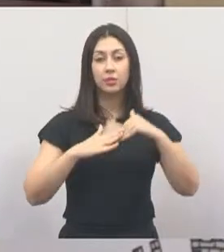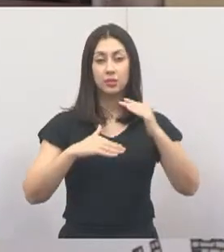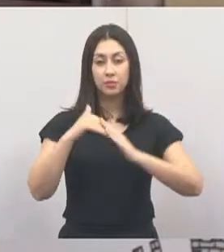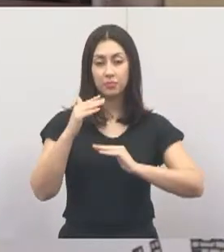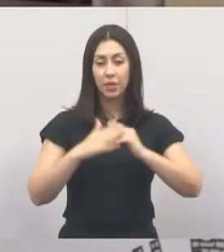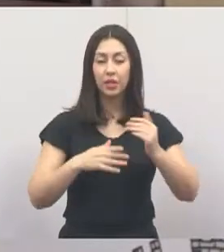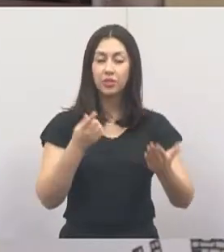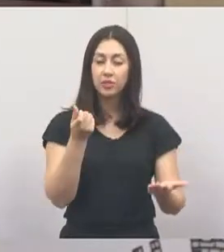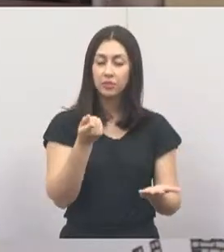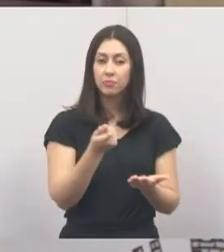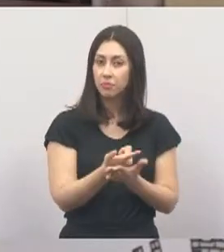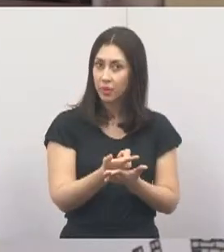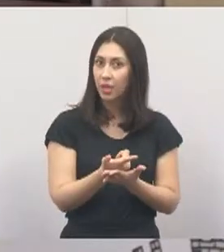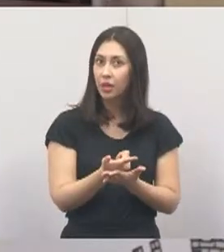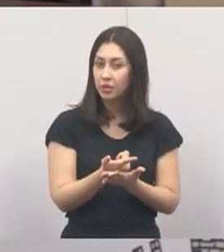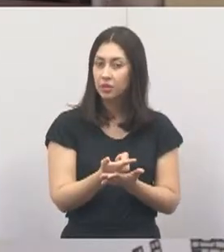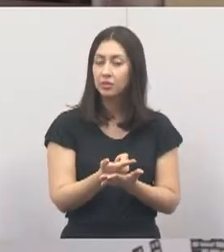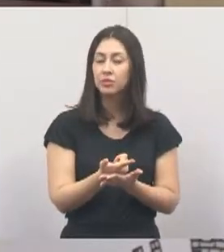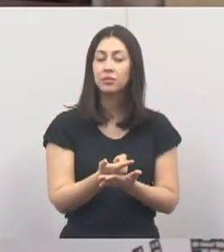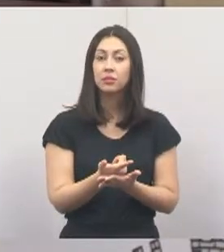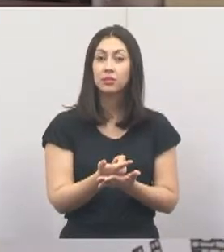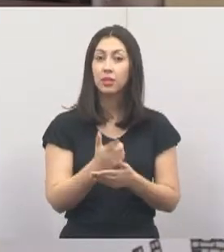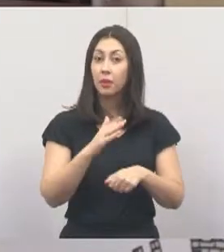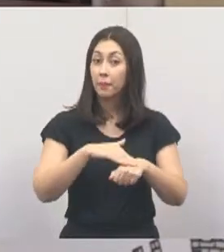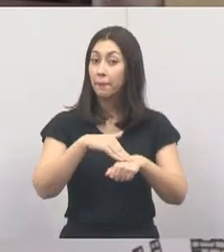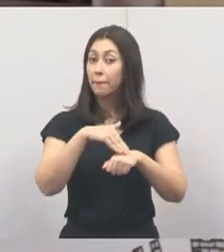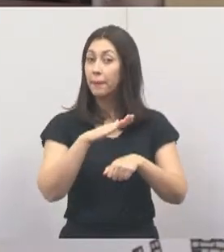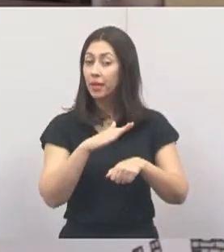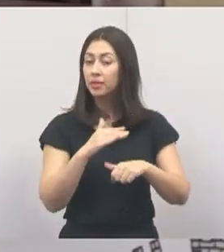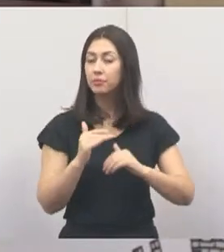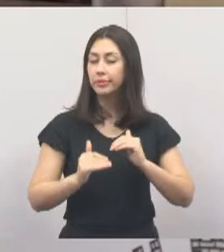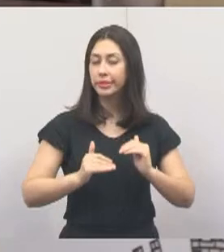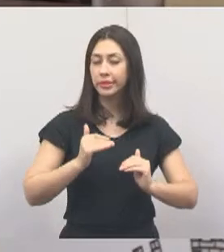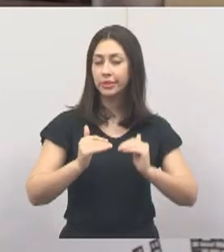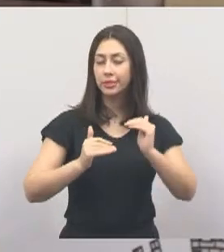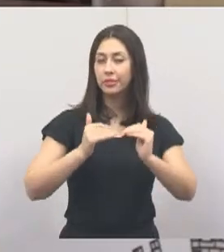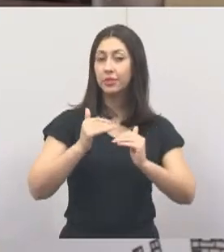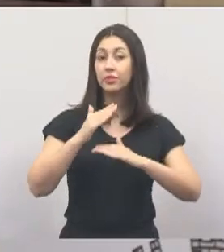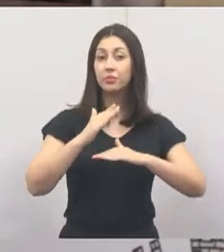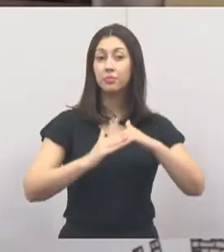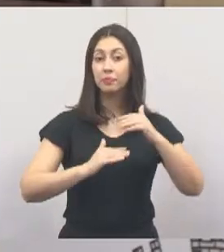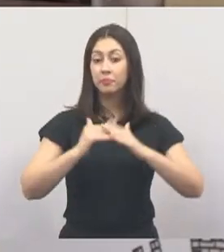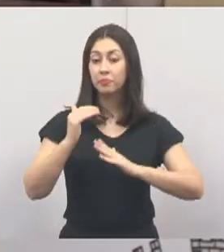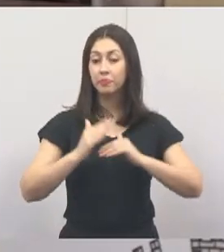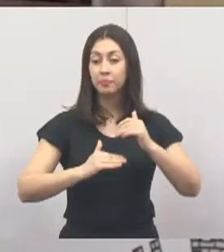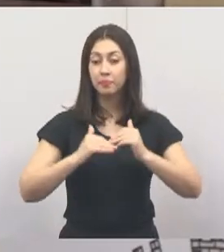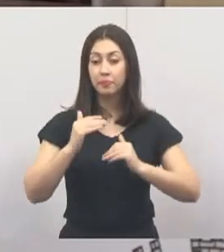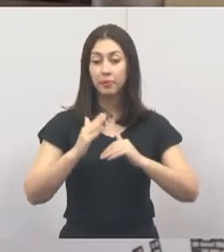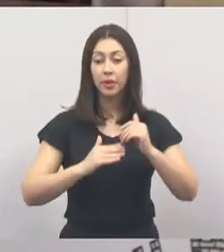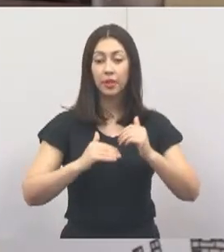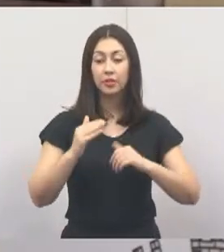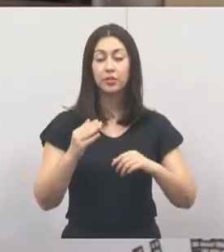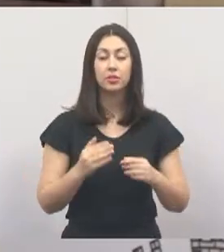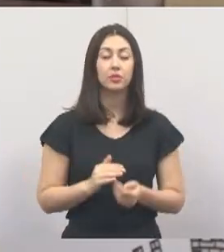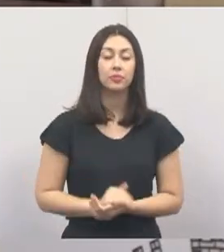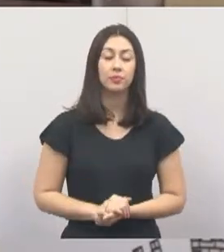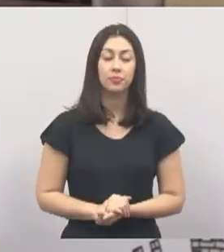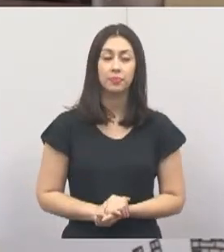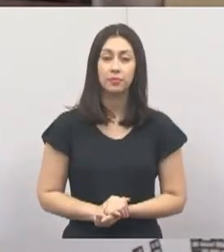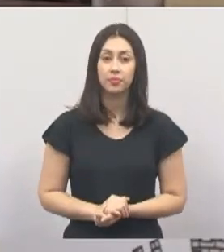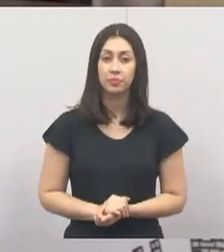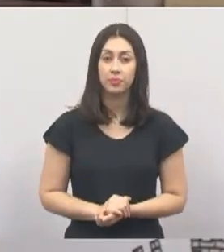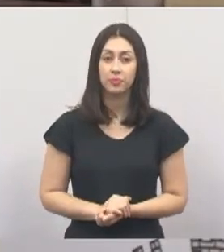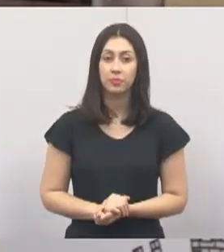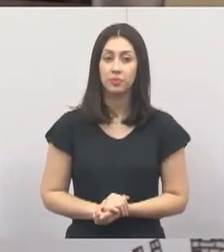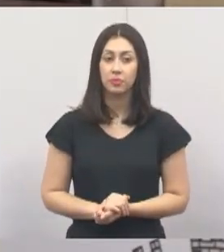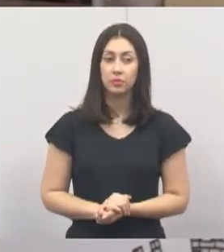atividades remuneradas por gratificação, por desenvolvimento de atividade e dá outras